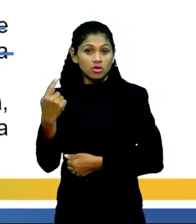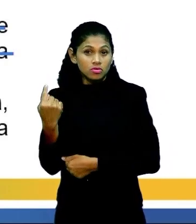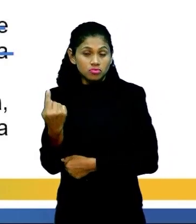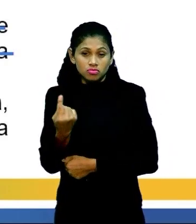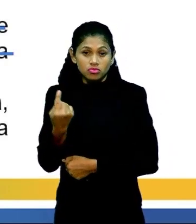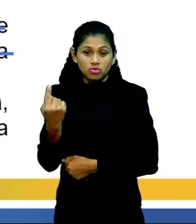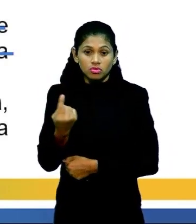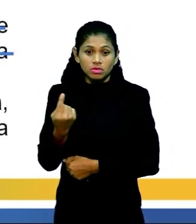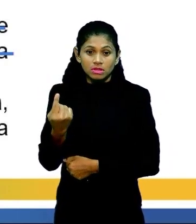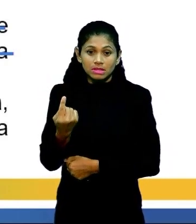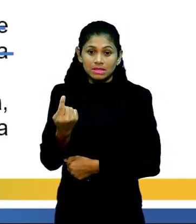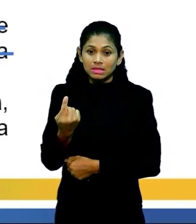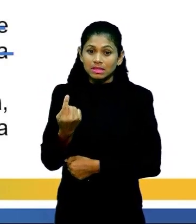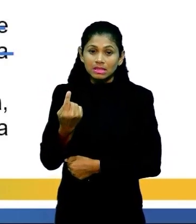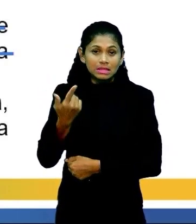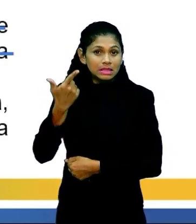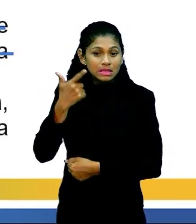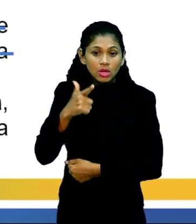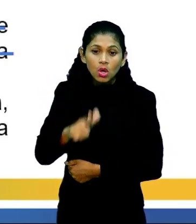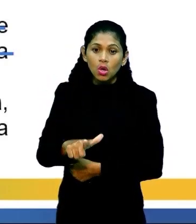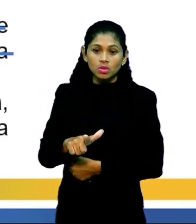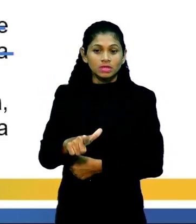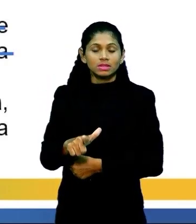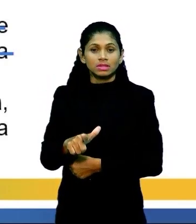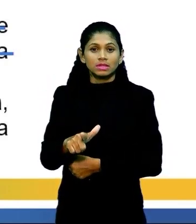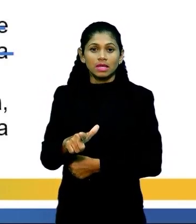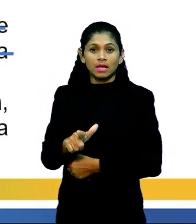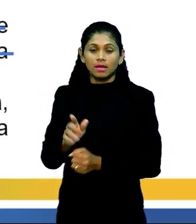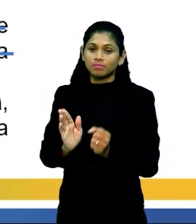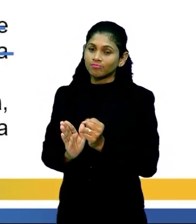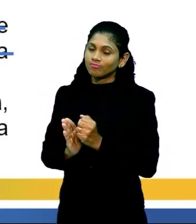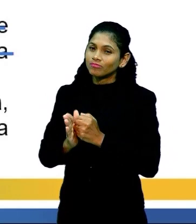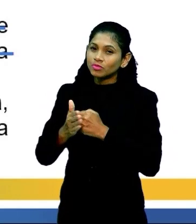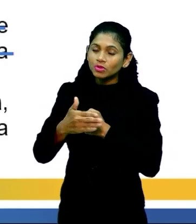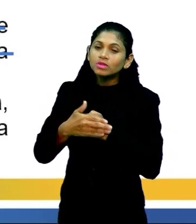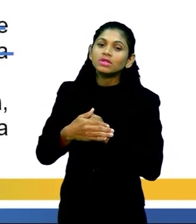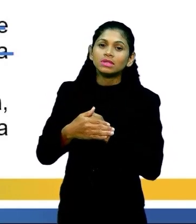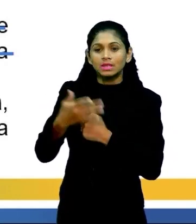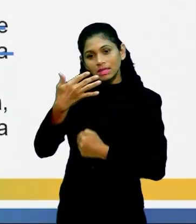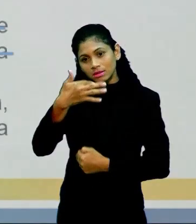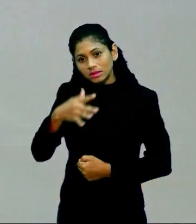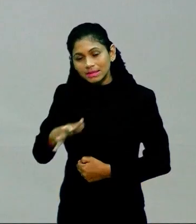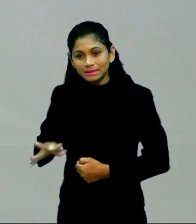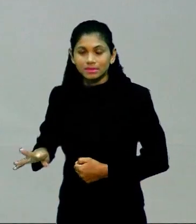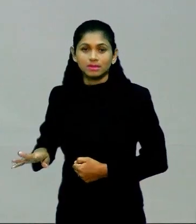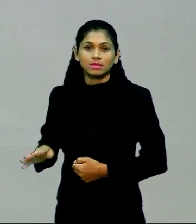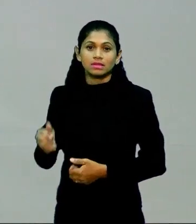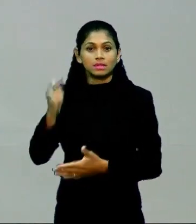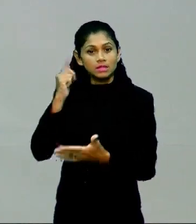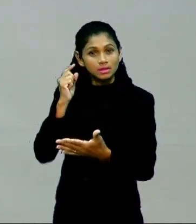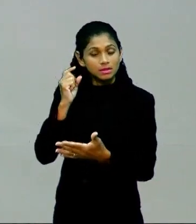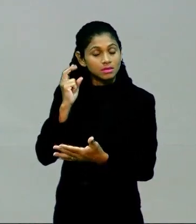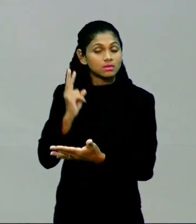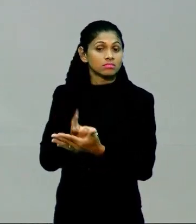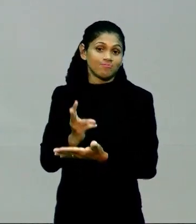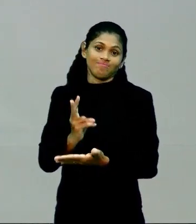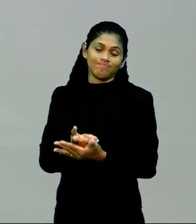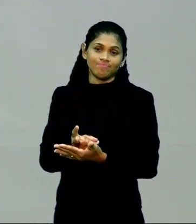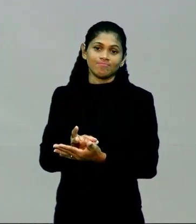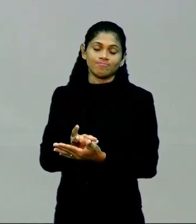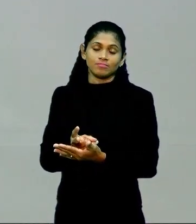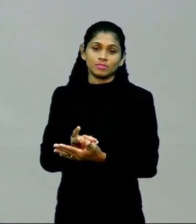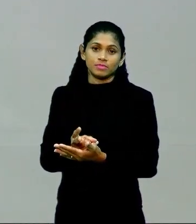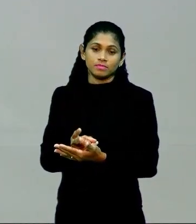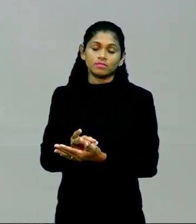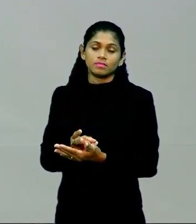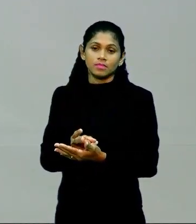modo que ela precisa de toda a sociedade. E foi o que nós vimos, né, durante a aula, que,